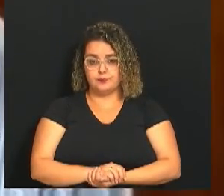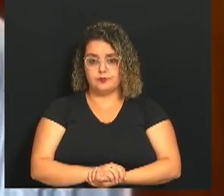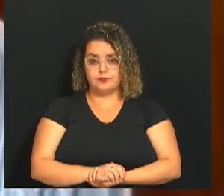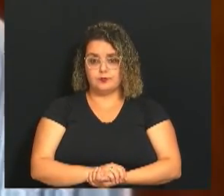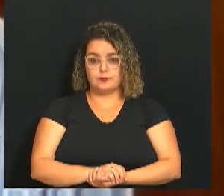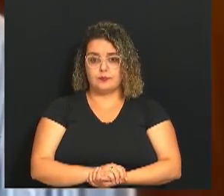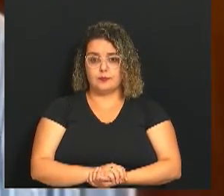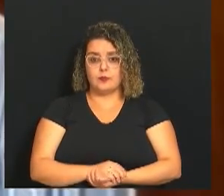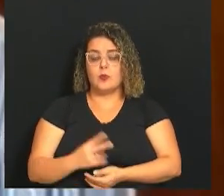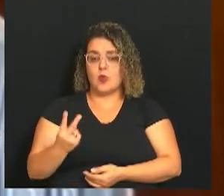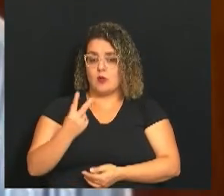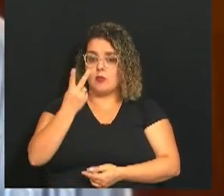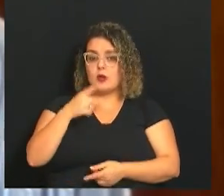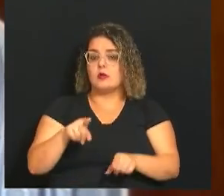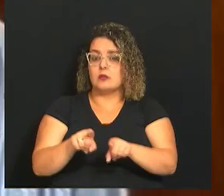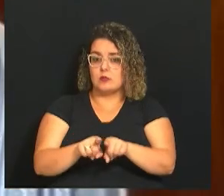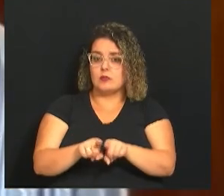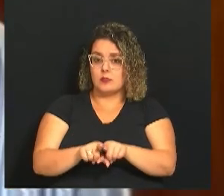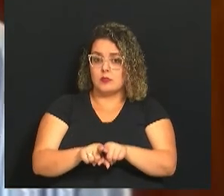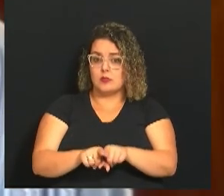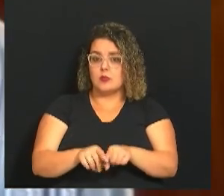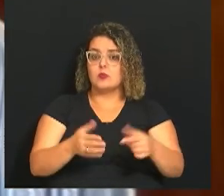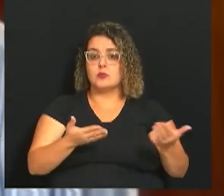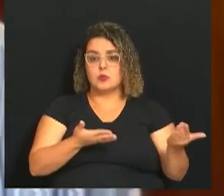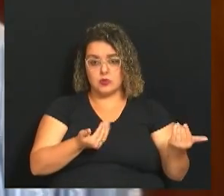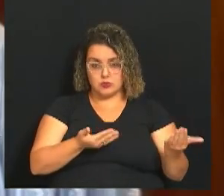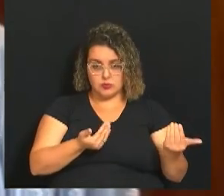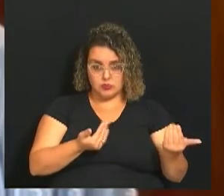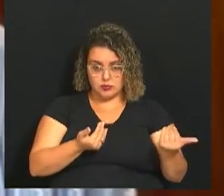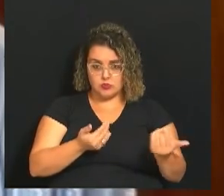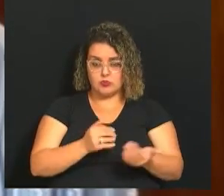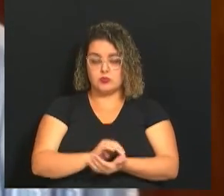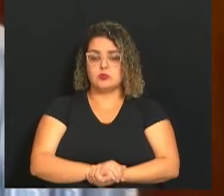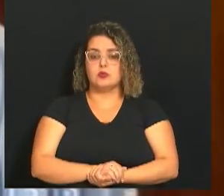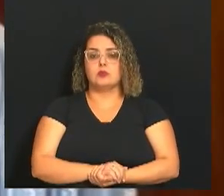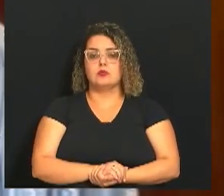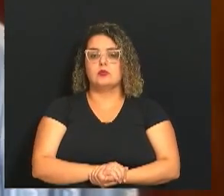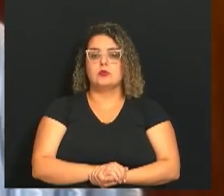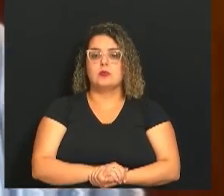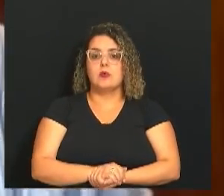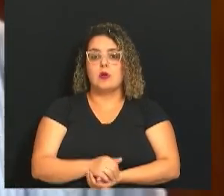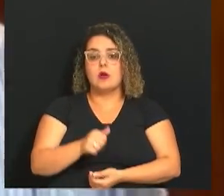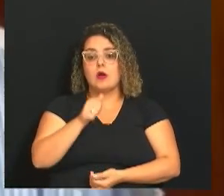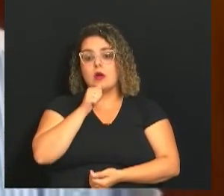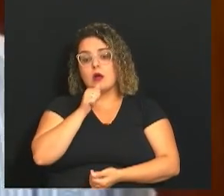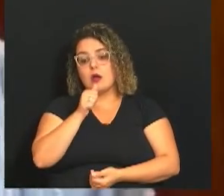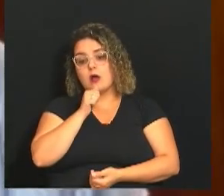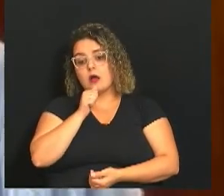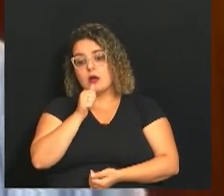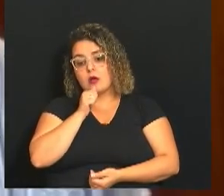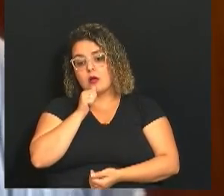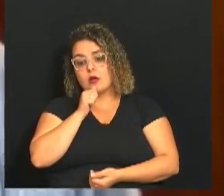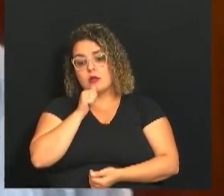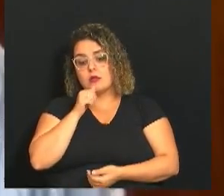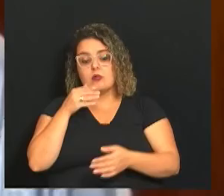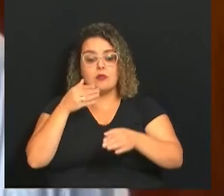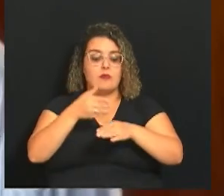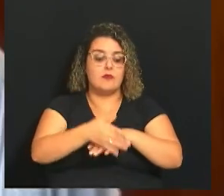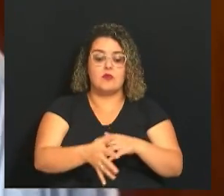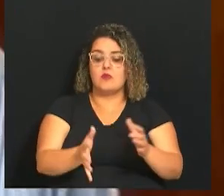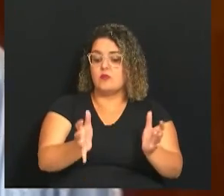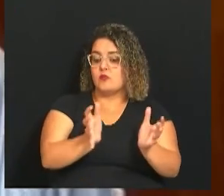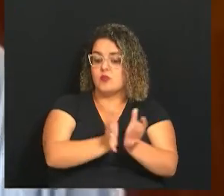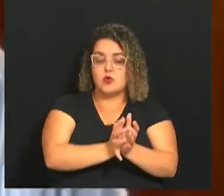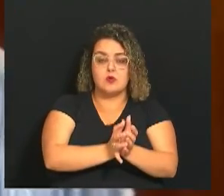vale muito também para os nossos jovens, né? Muitos ainda acham que fazer parte de uma tribo, de um